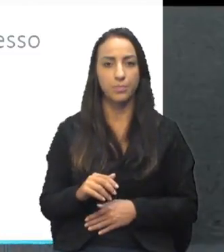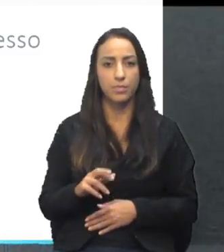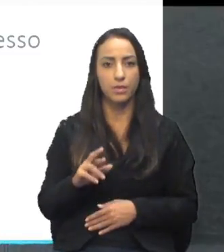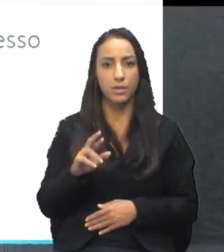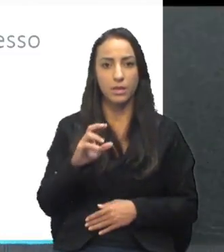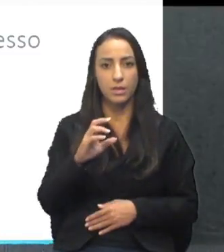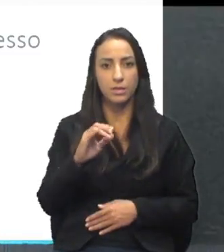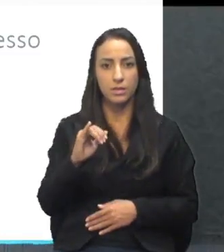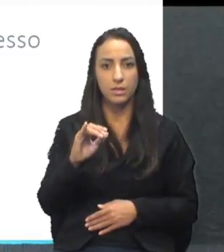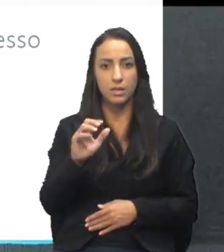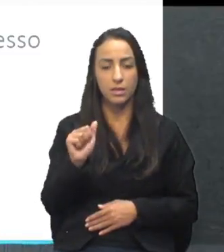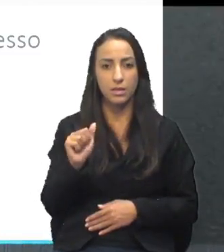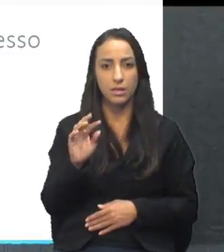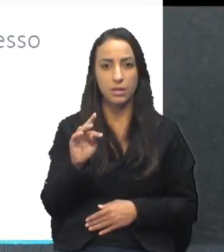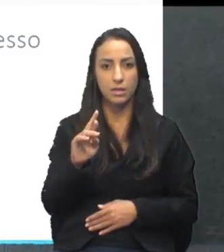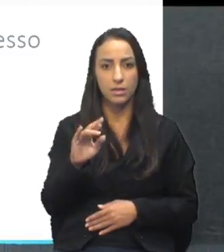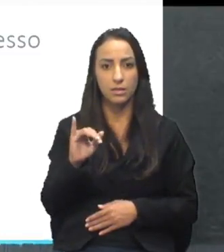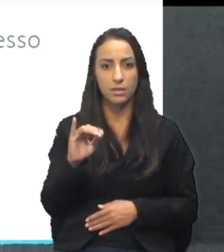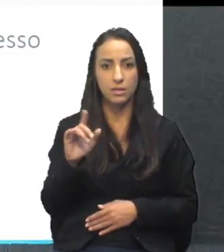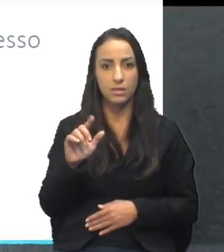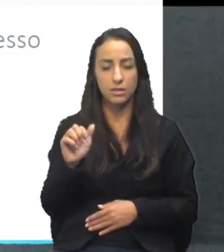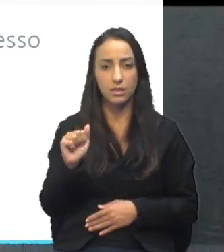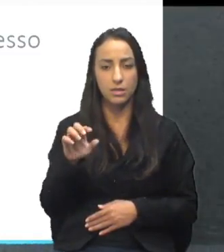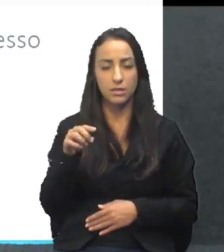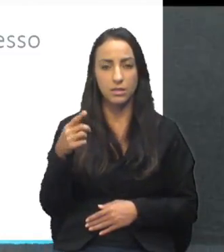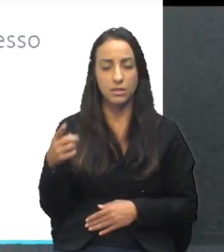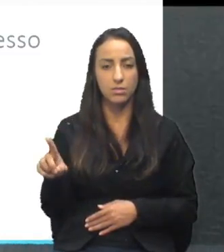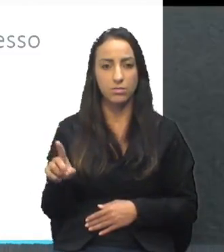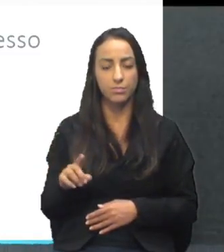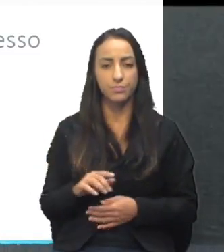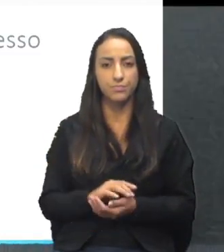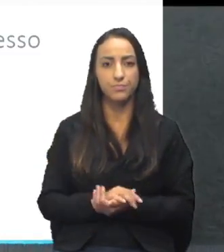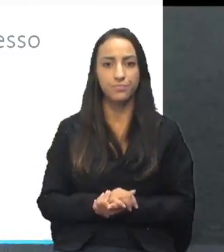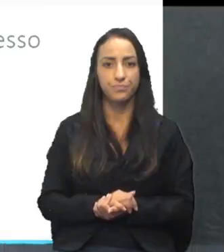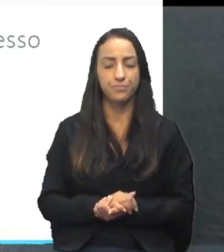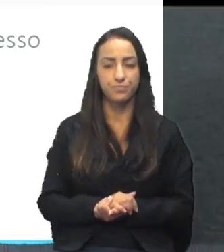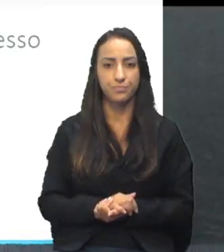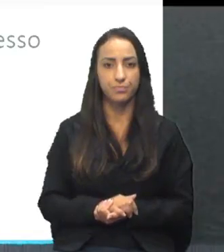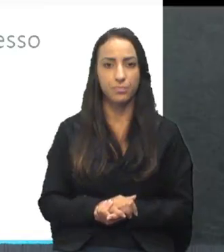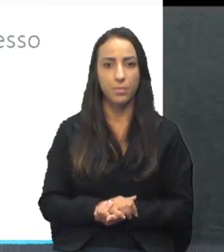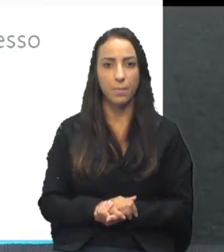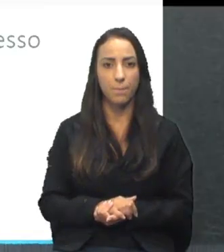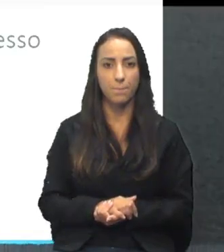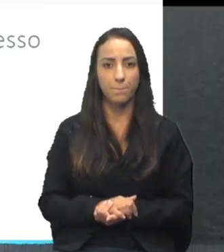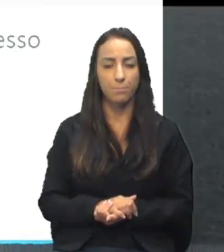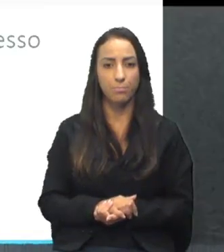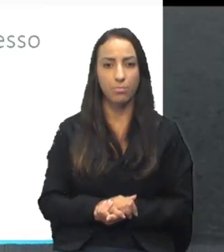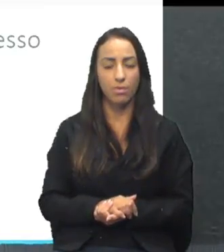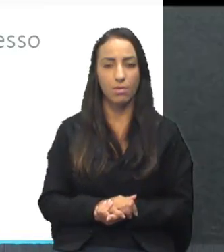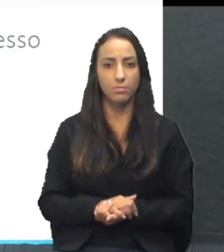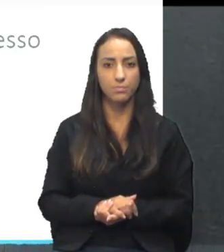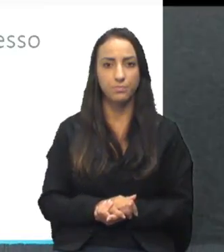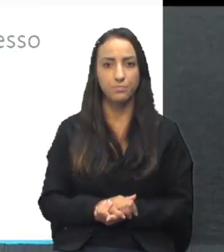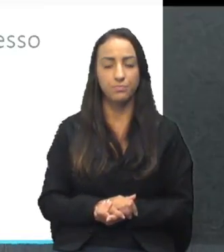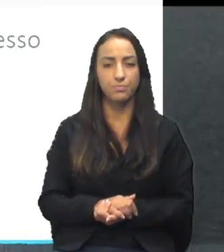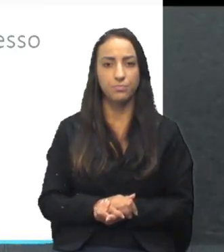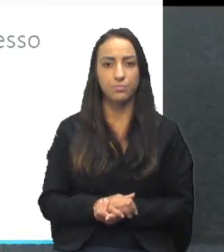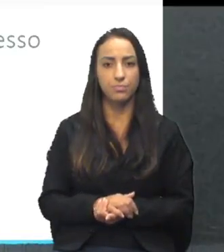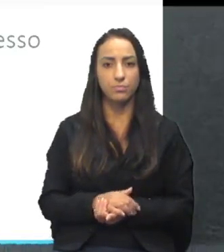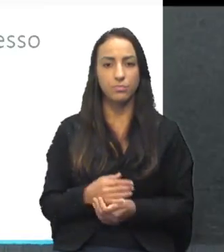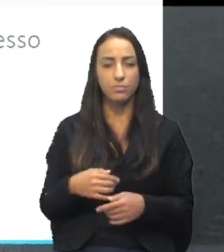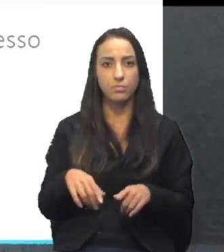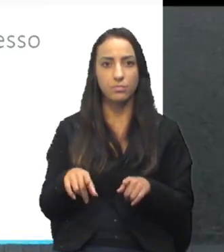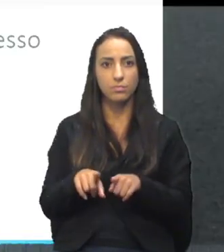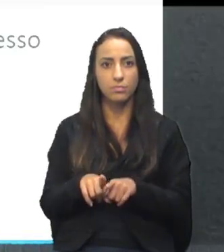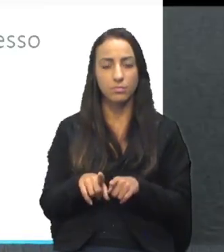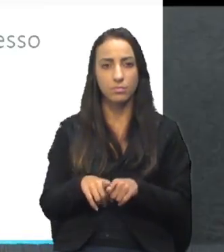de cicatrização, sem que haja nenhum comprometimento da fisiologia do próprio processo cicatricial e